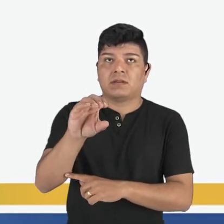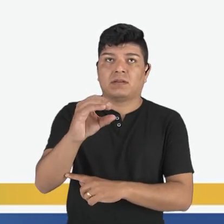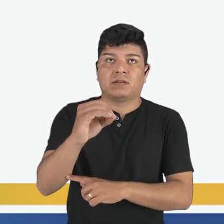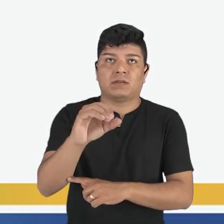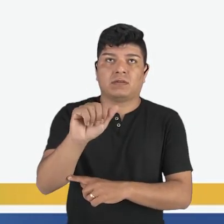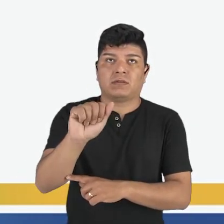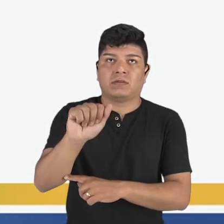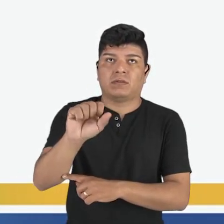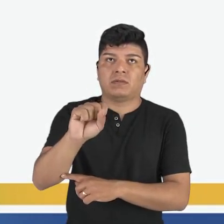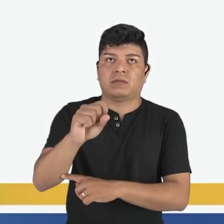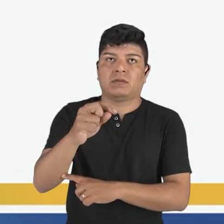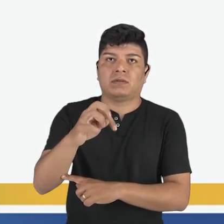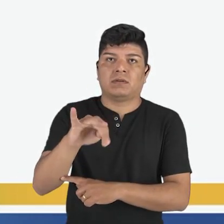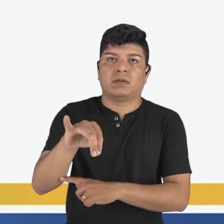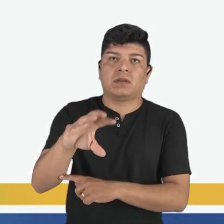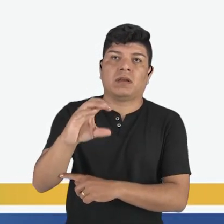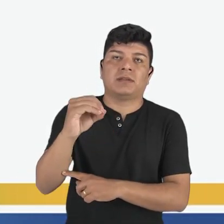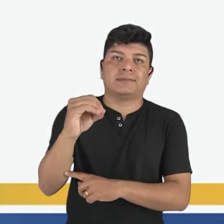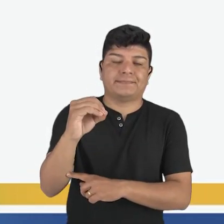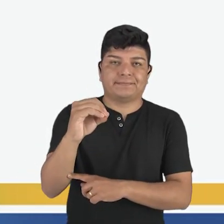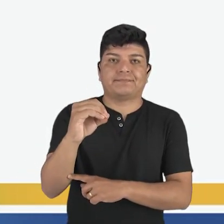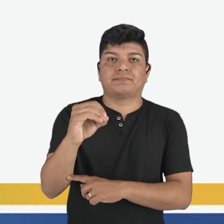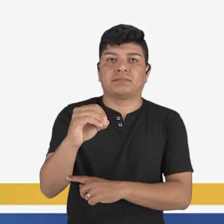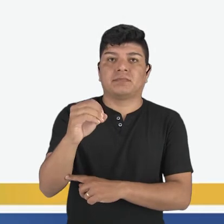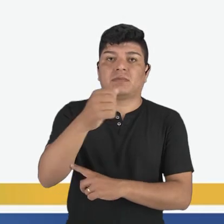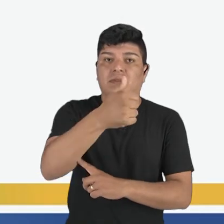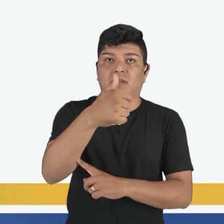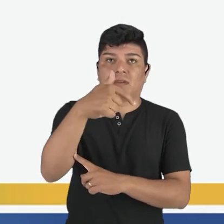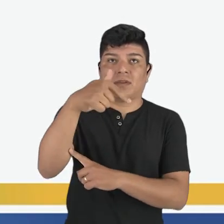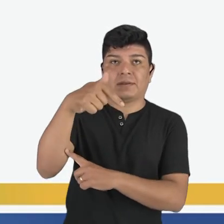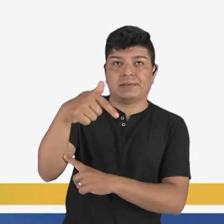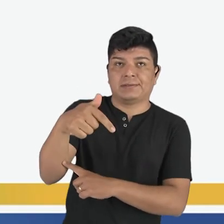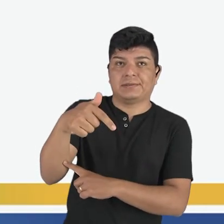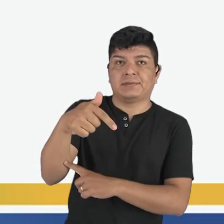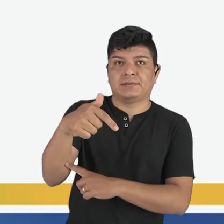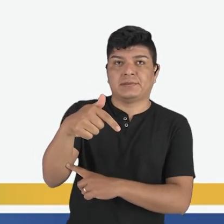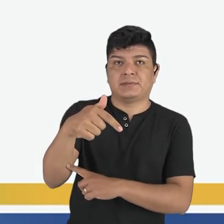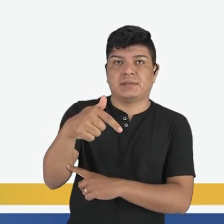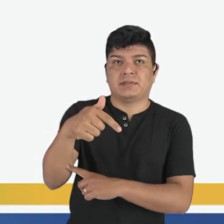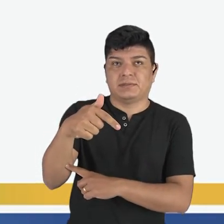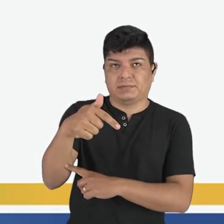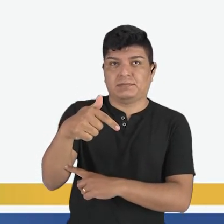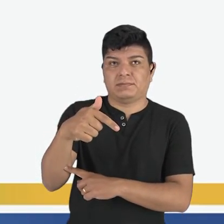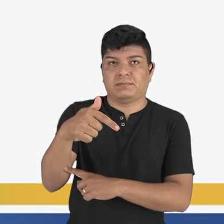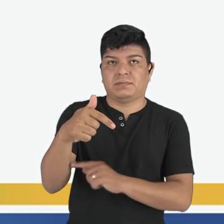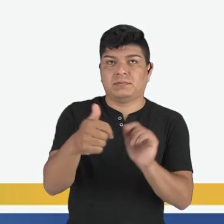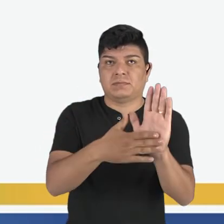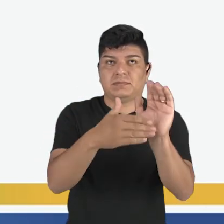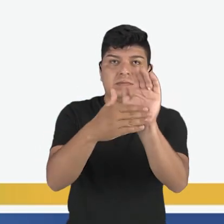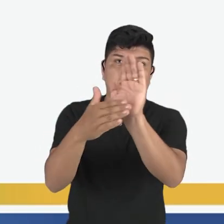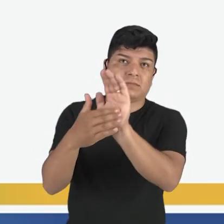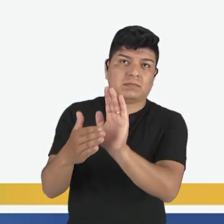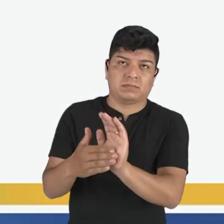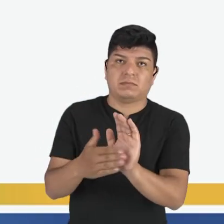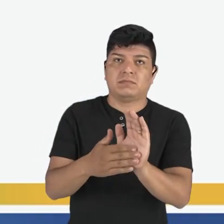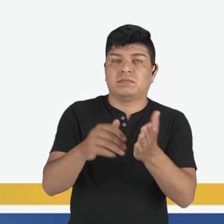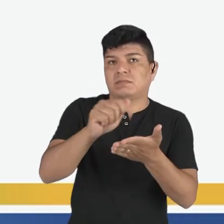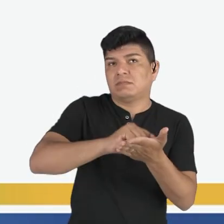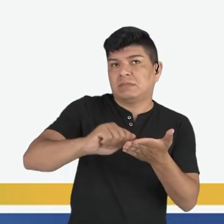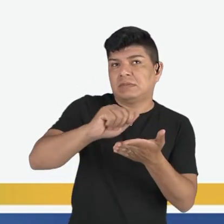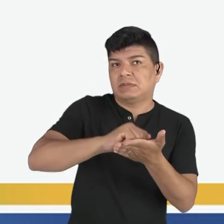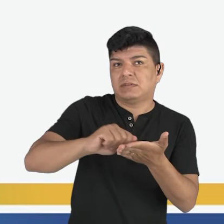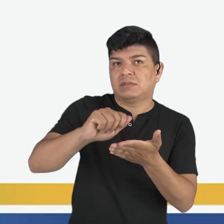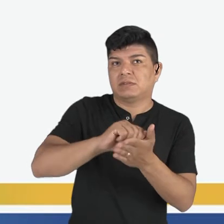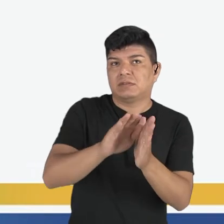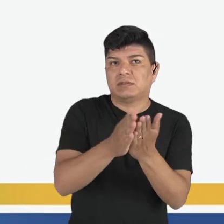sacerdote supremo e há 17 hinos chamados gatas que são revelados e escritos nesse livro Avesta.